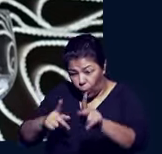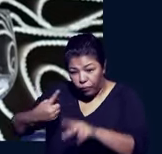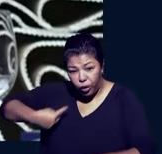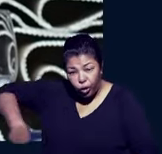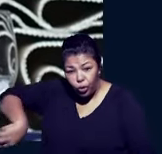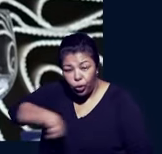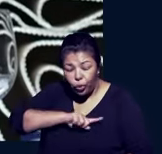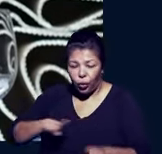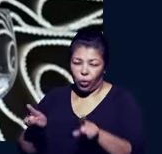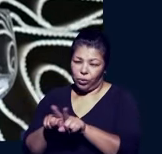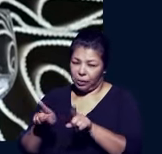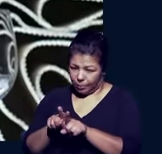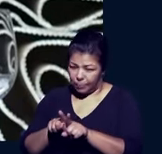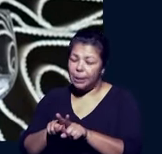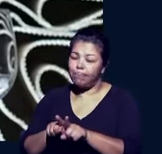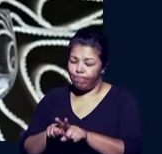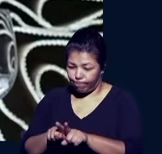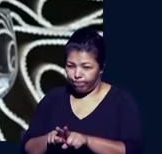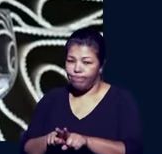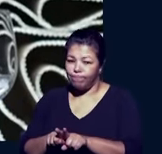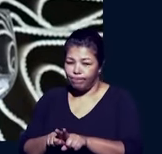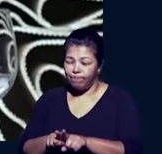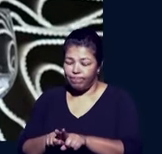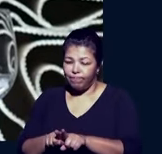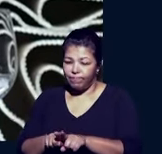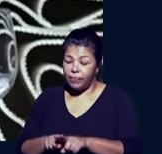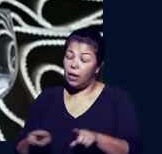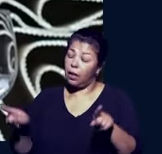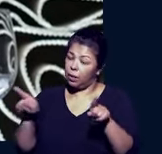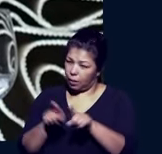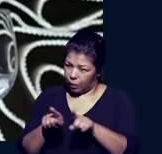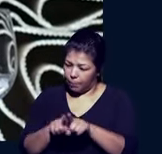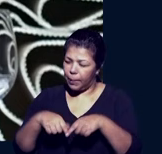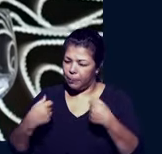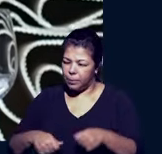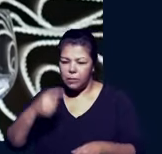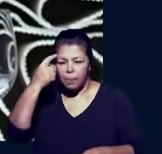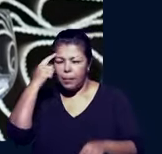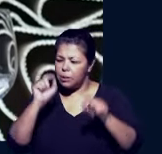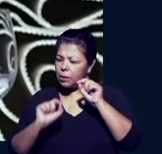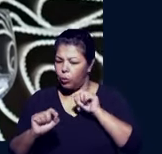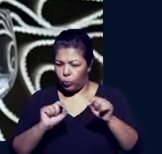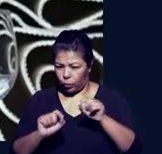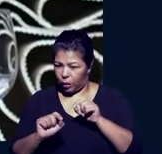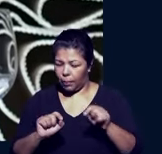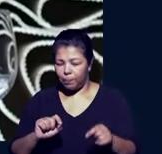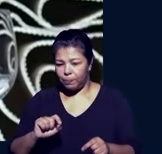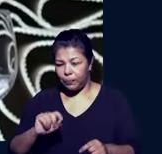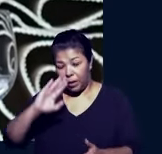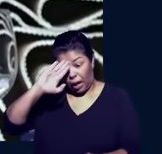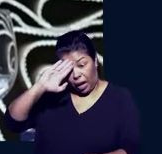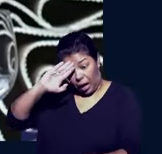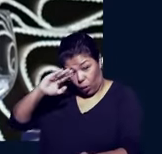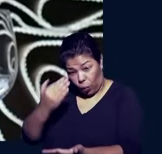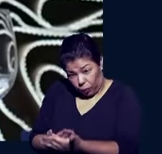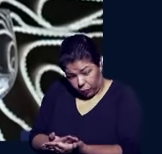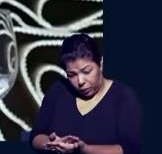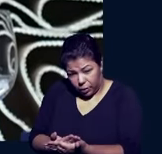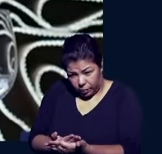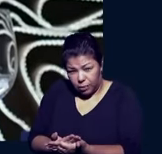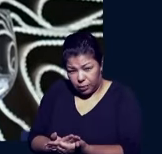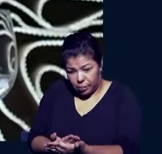setores da sociedade brasileira também há de se considerar que essa confiança ela é